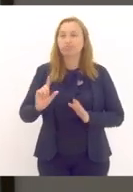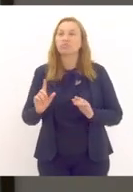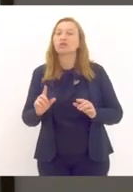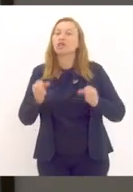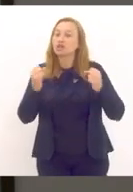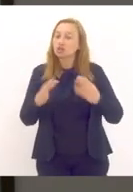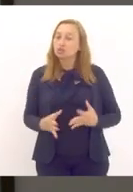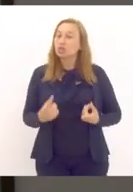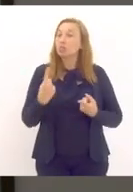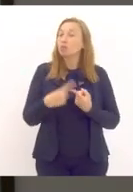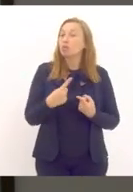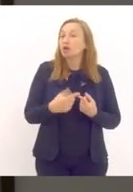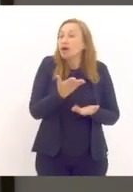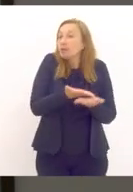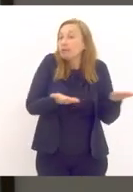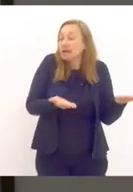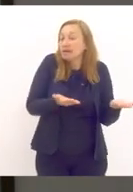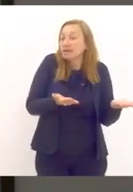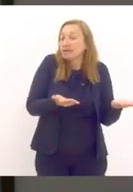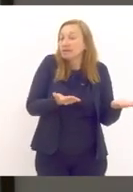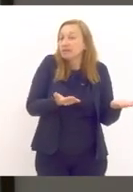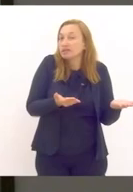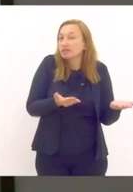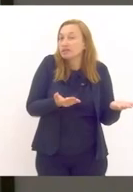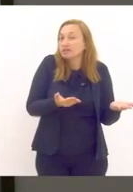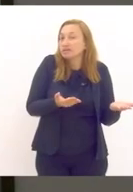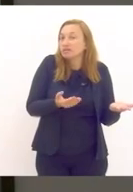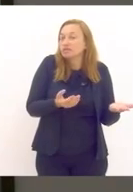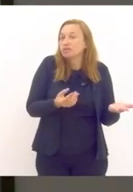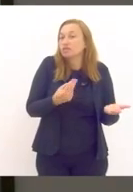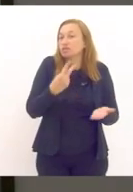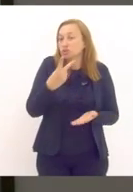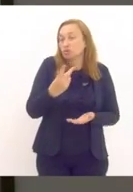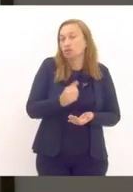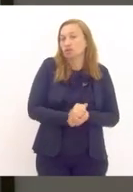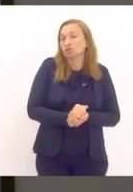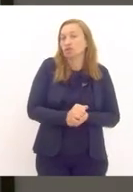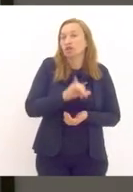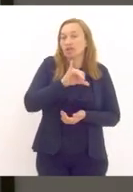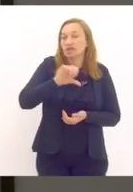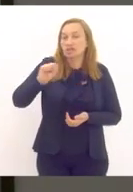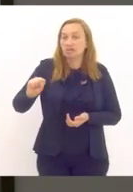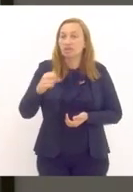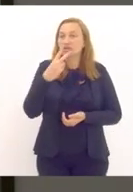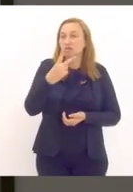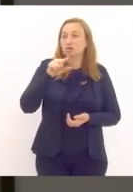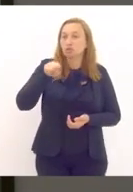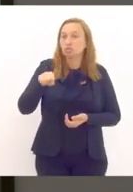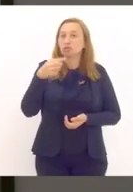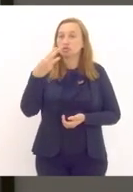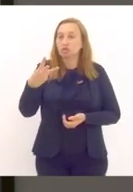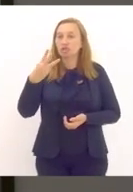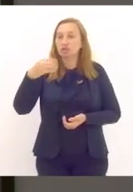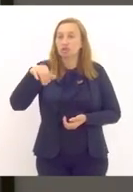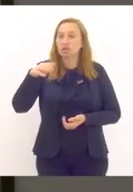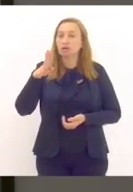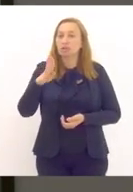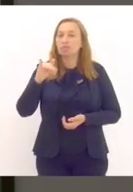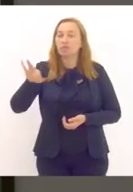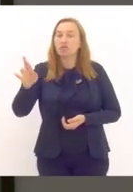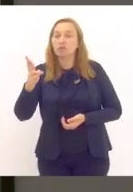porque que a nossa perda foi de, na casa de 2, no ICMS, foi de 2,3 bilhão. Então, ou seja,